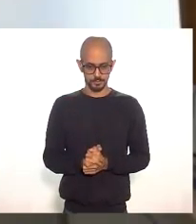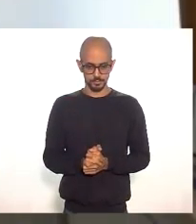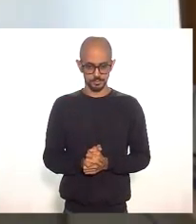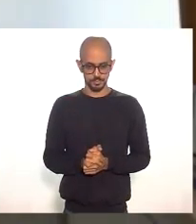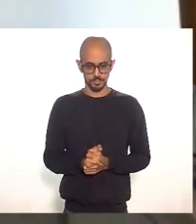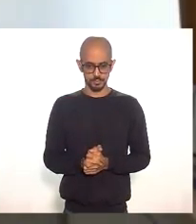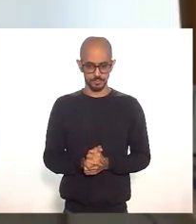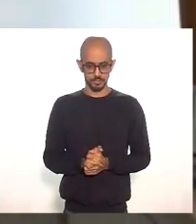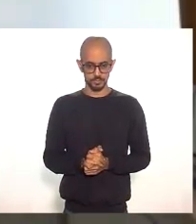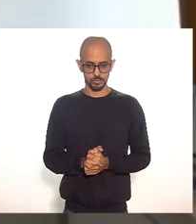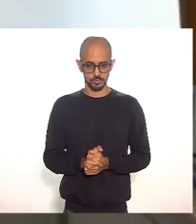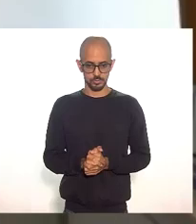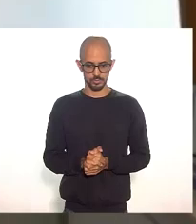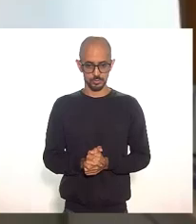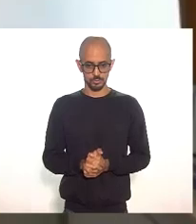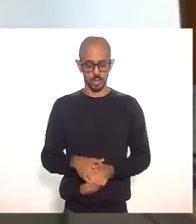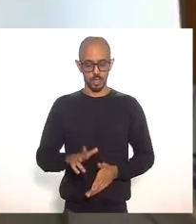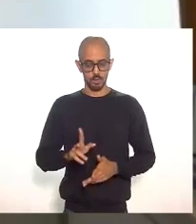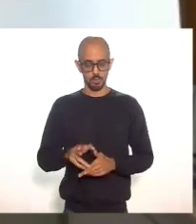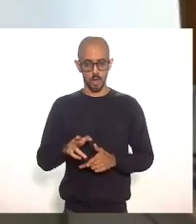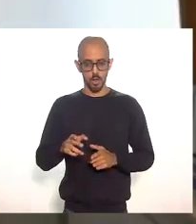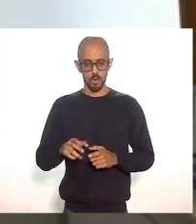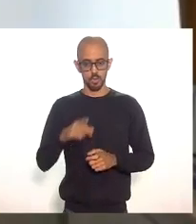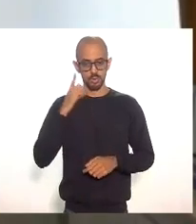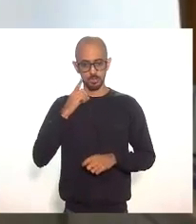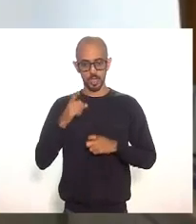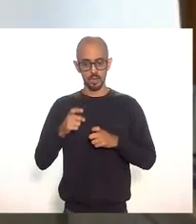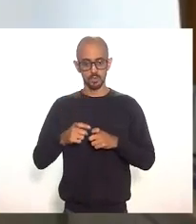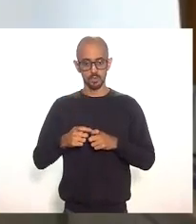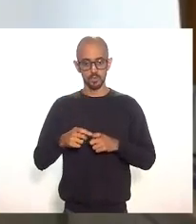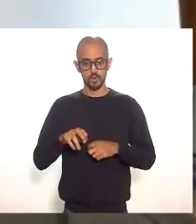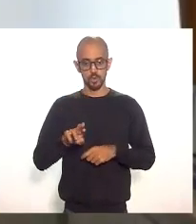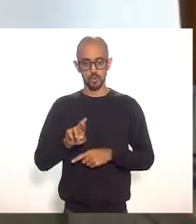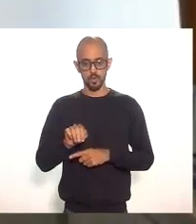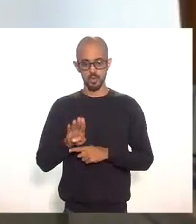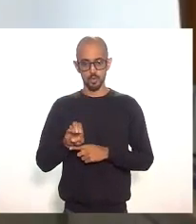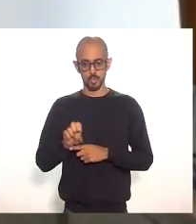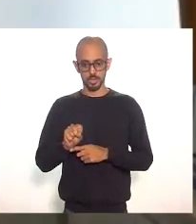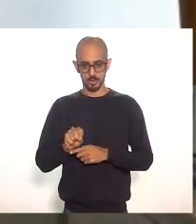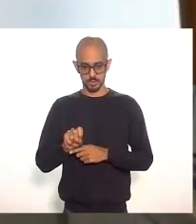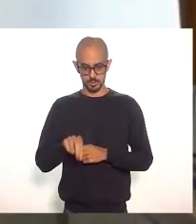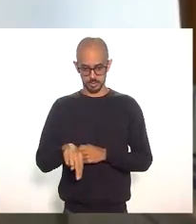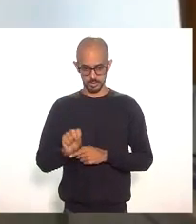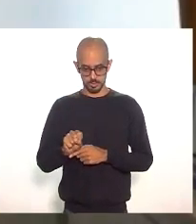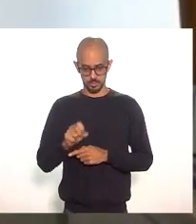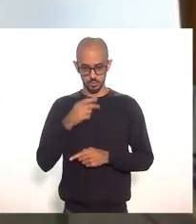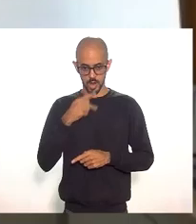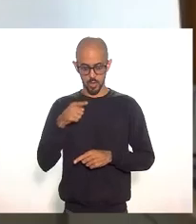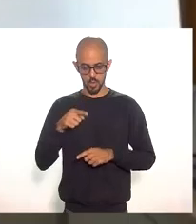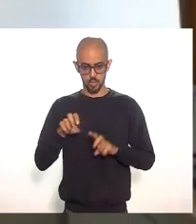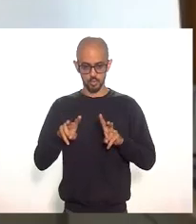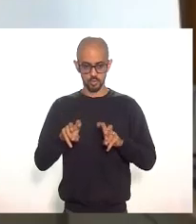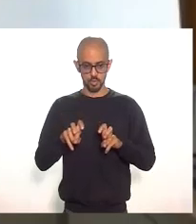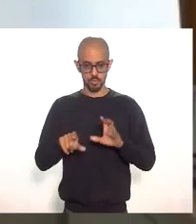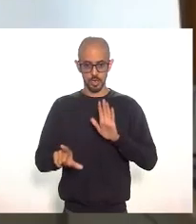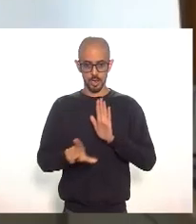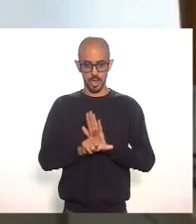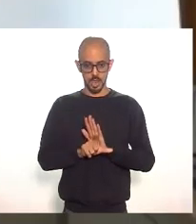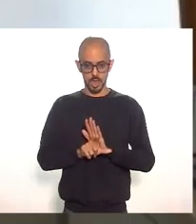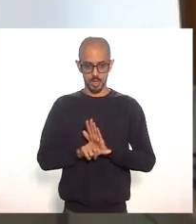o deputado Rubens Bontempo, quando legislou sobre os